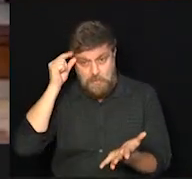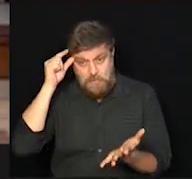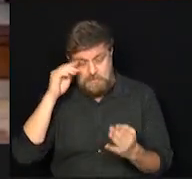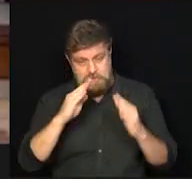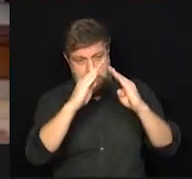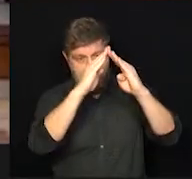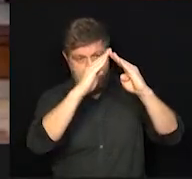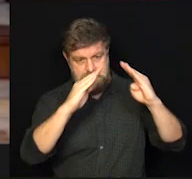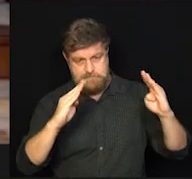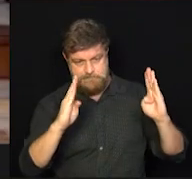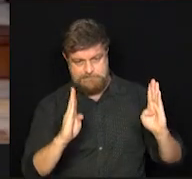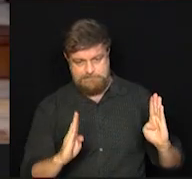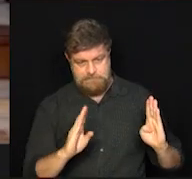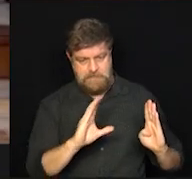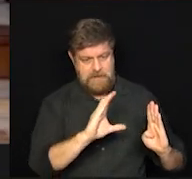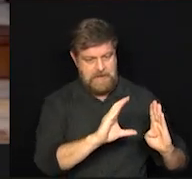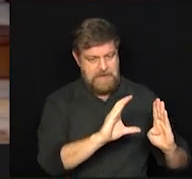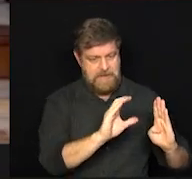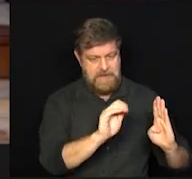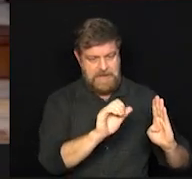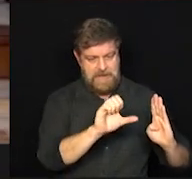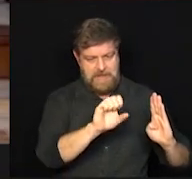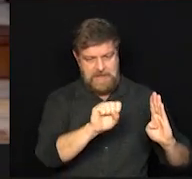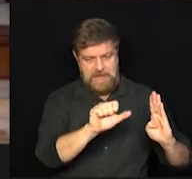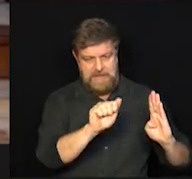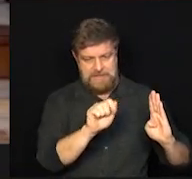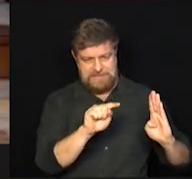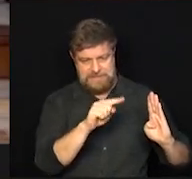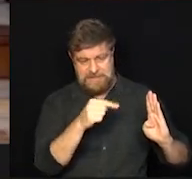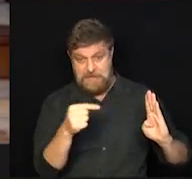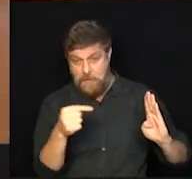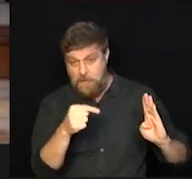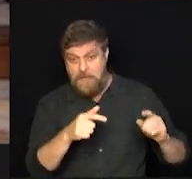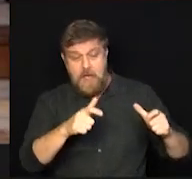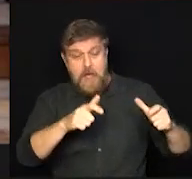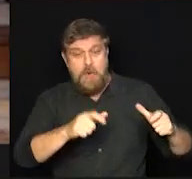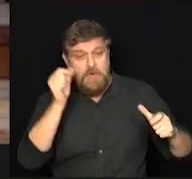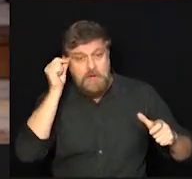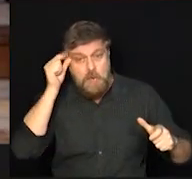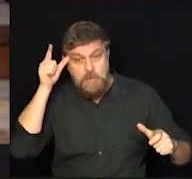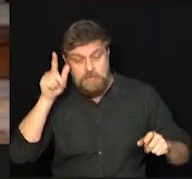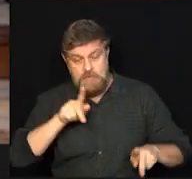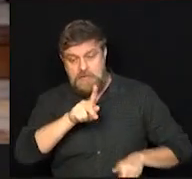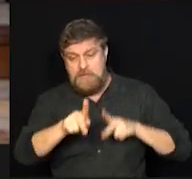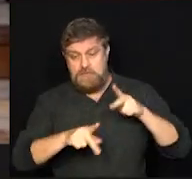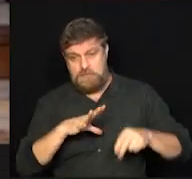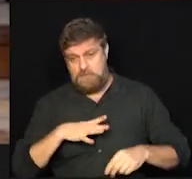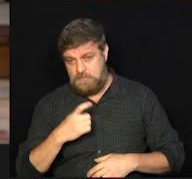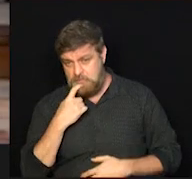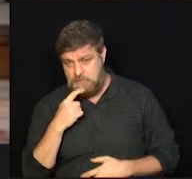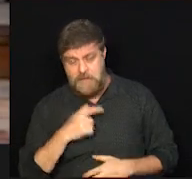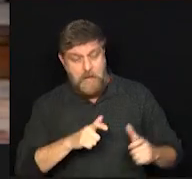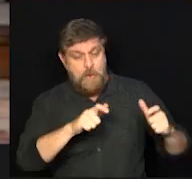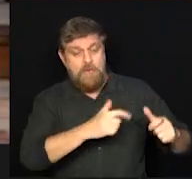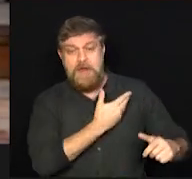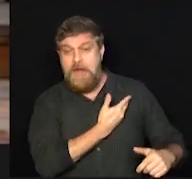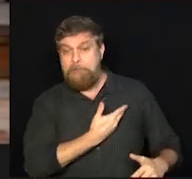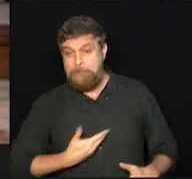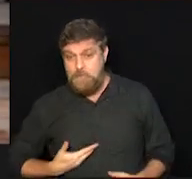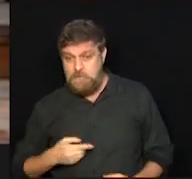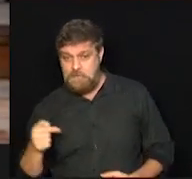para quem não conhece o Centro Cultural Casarão é uma Casa de Cultura pertencente à população de Campina Grande espaço público